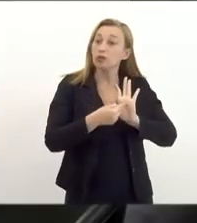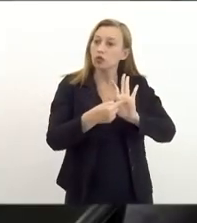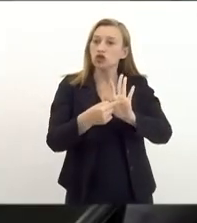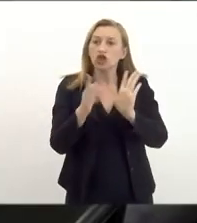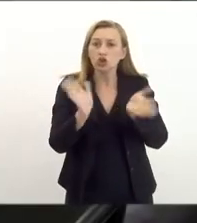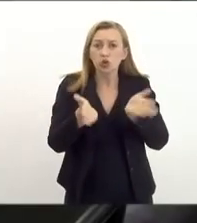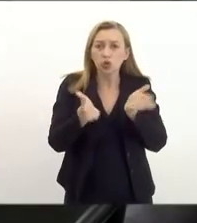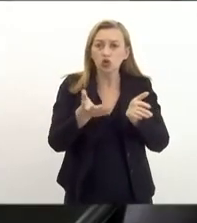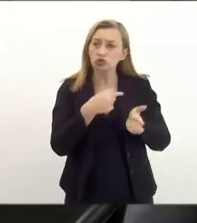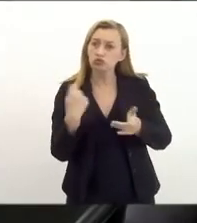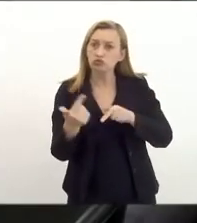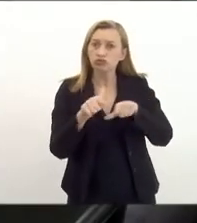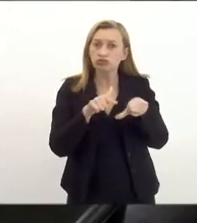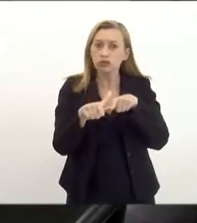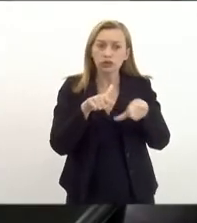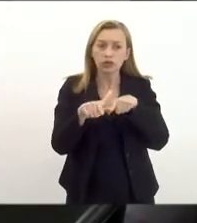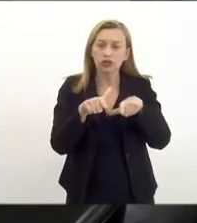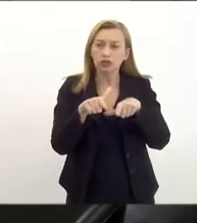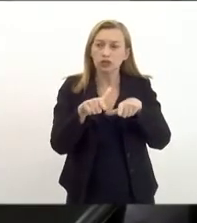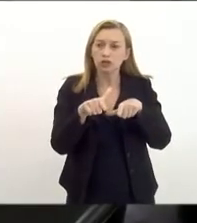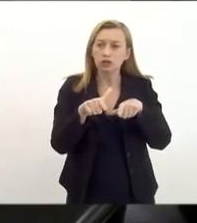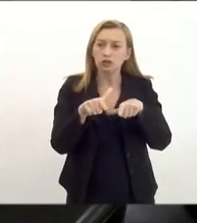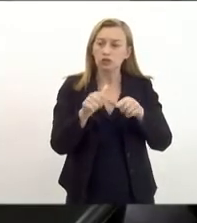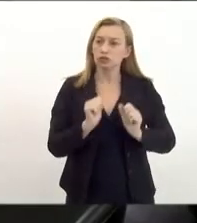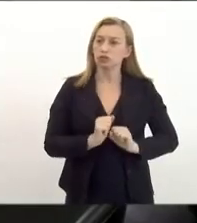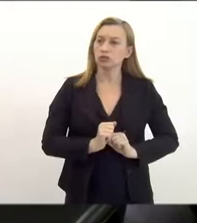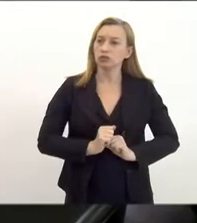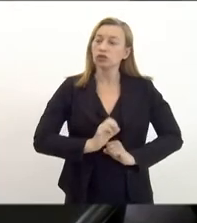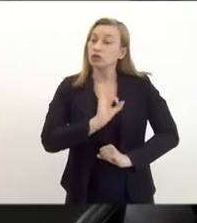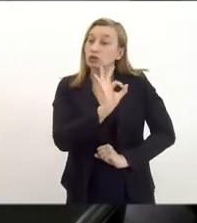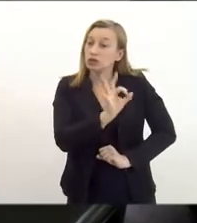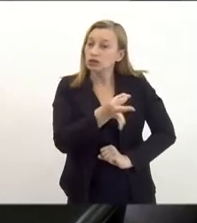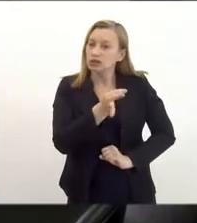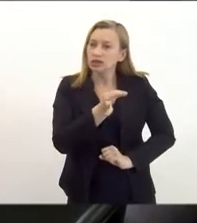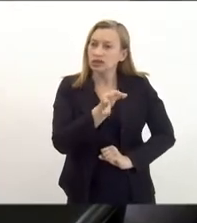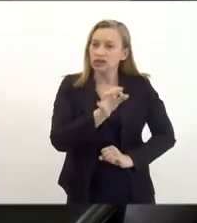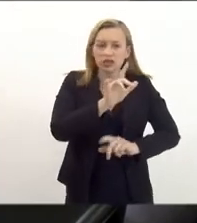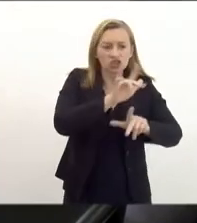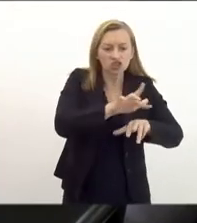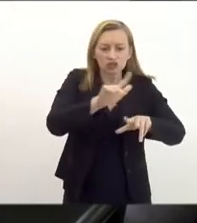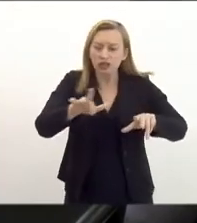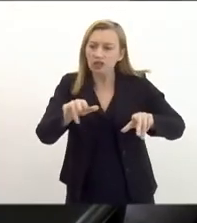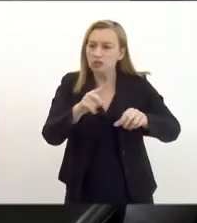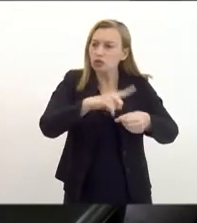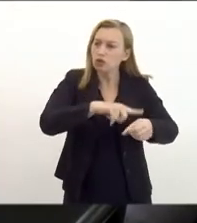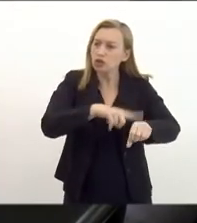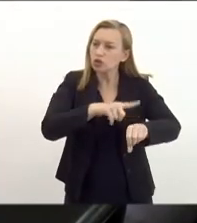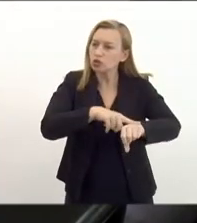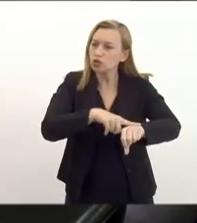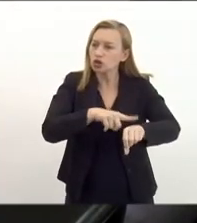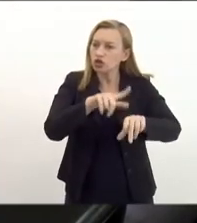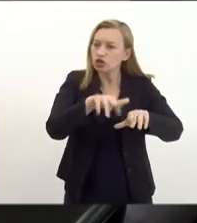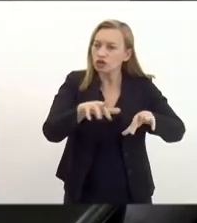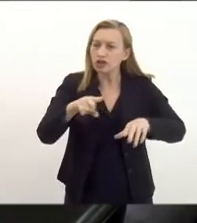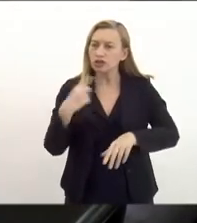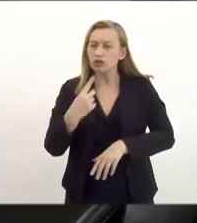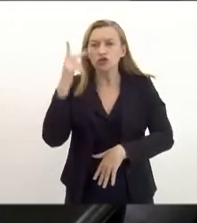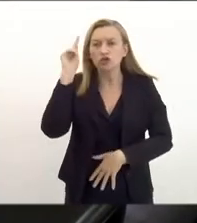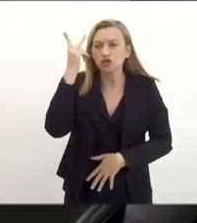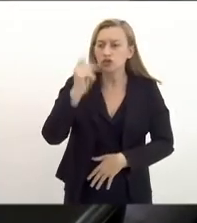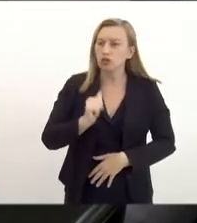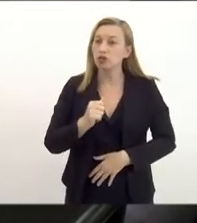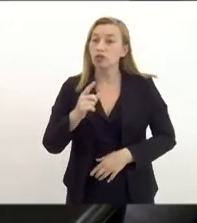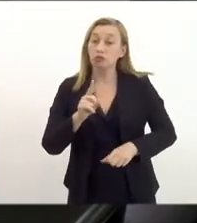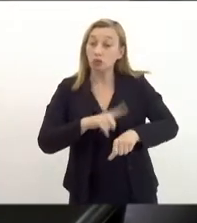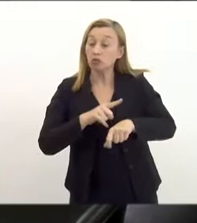mostrar que hoje a gente trabalha com determinações em diversos momentos diferentes da nossa história com